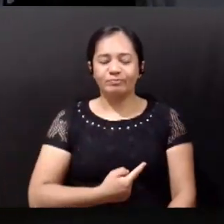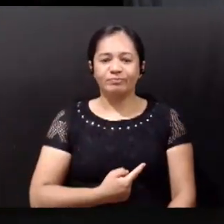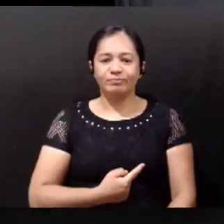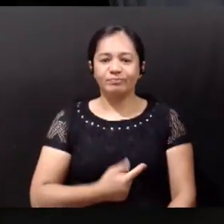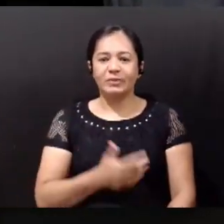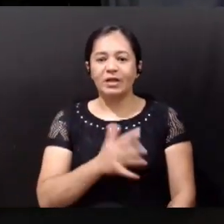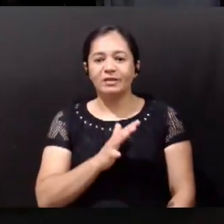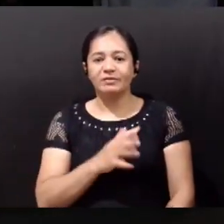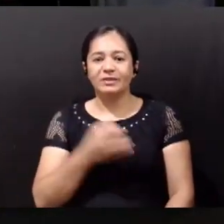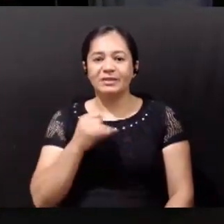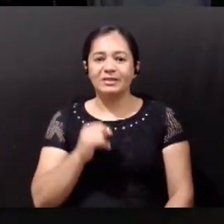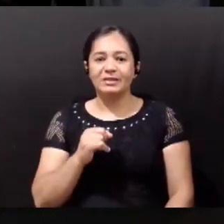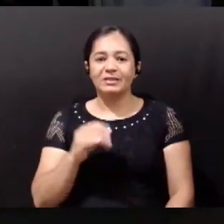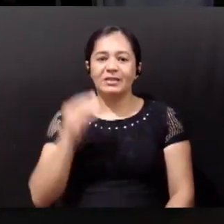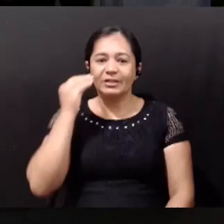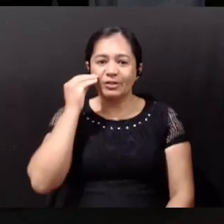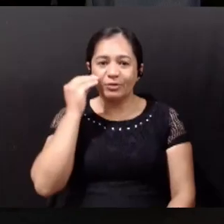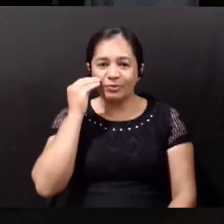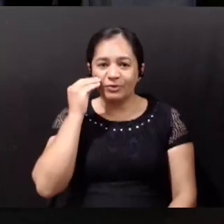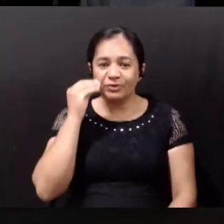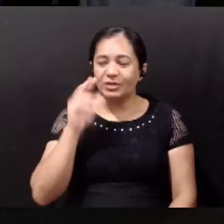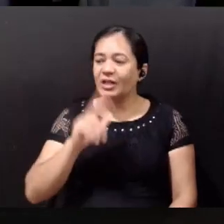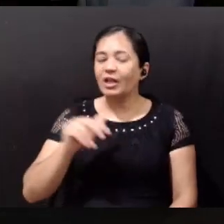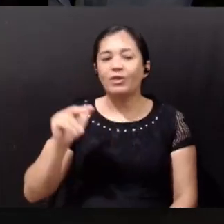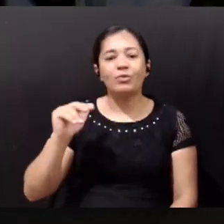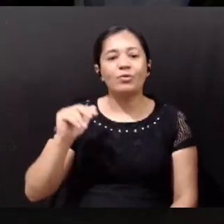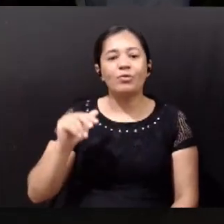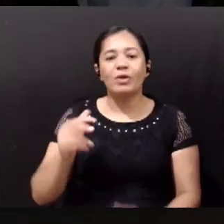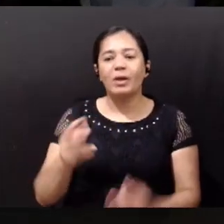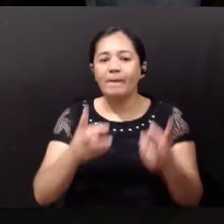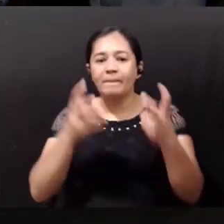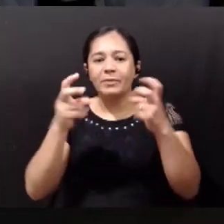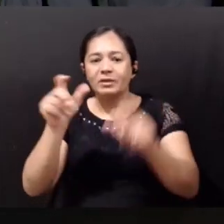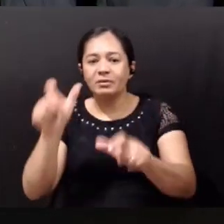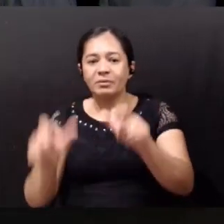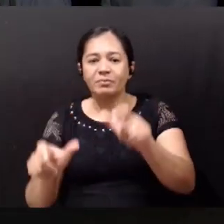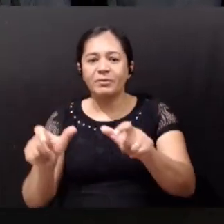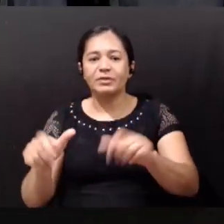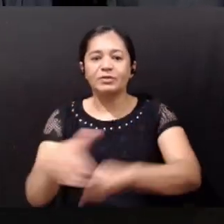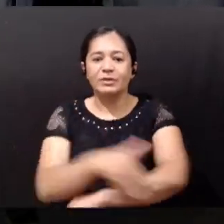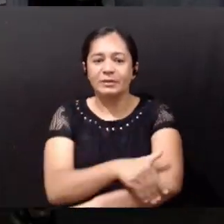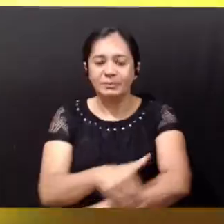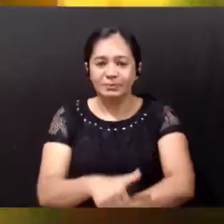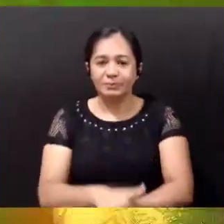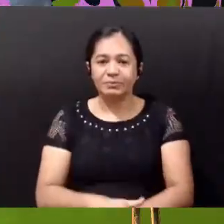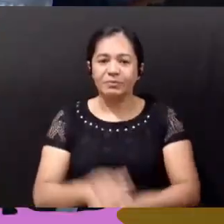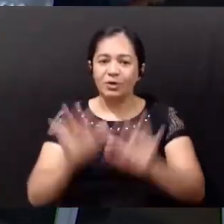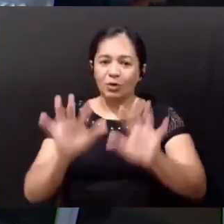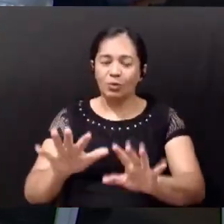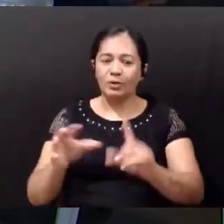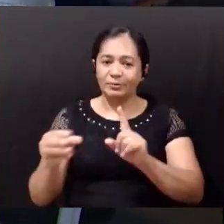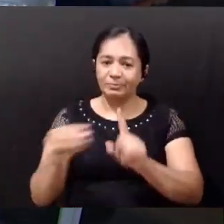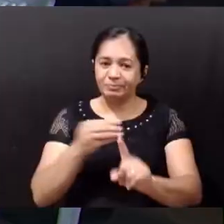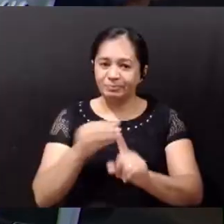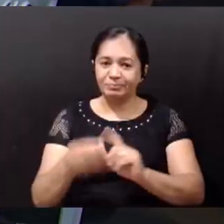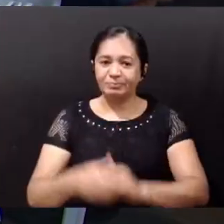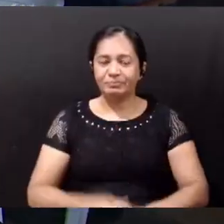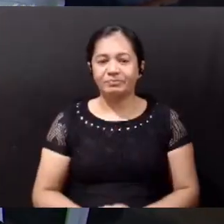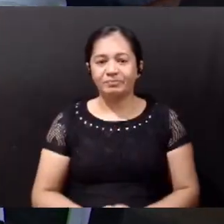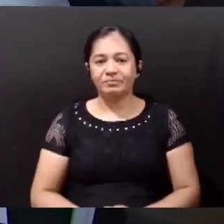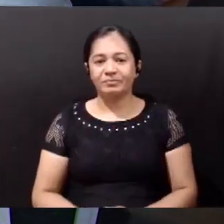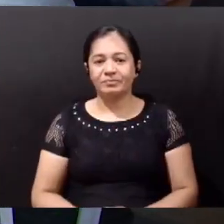essa oportunidade, elas nunca pudessem enxergar pessoas em situação de rua com essa vulnerabilidade. Segundo dados